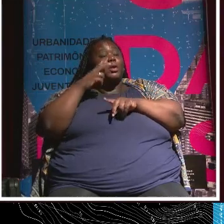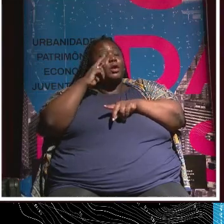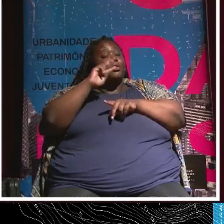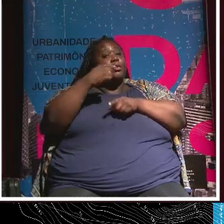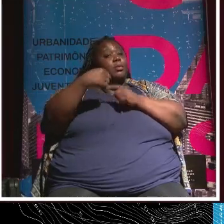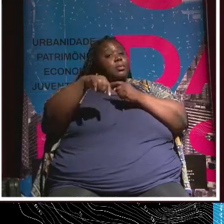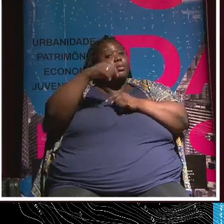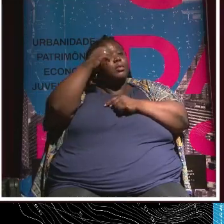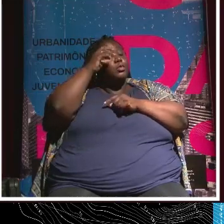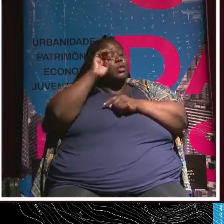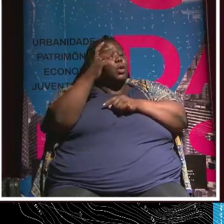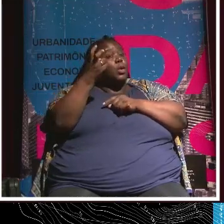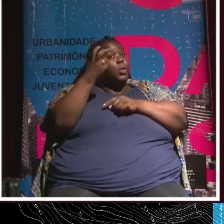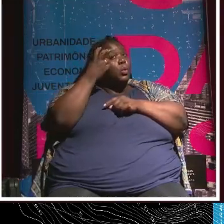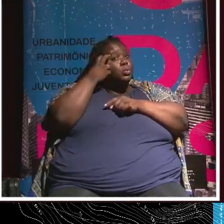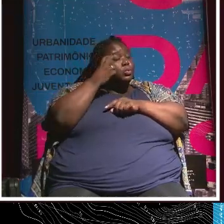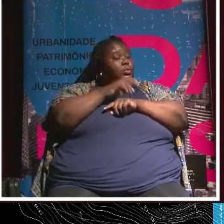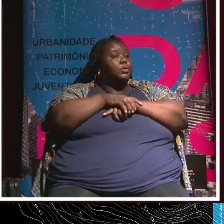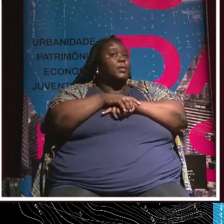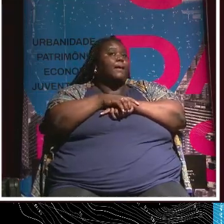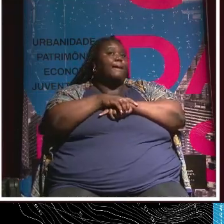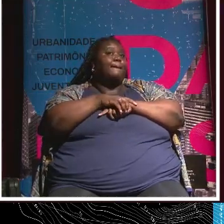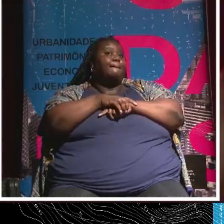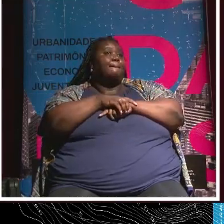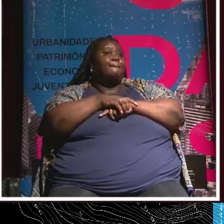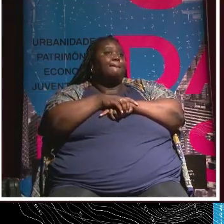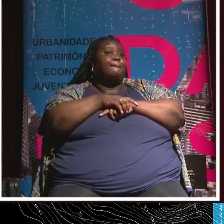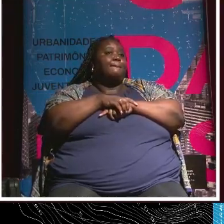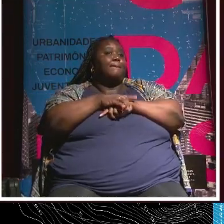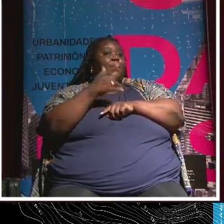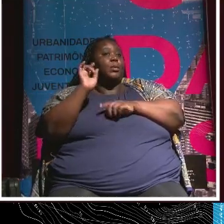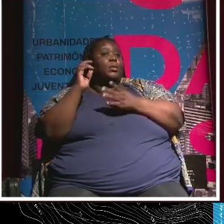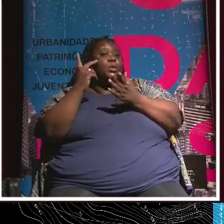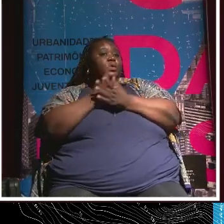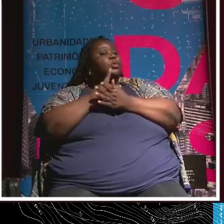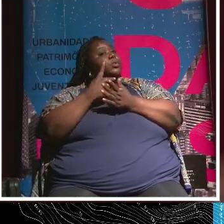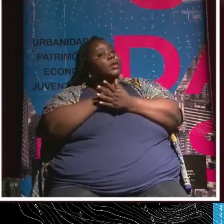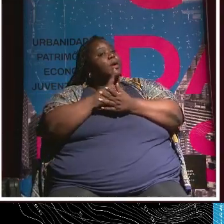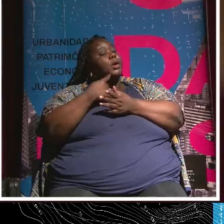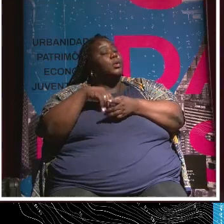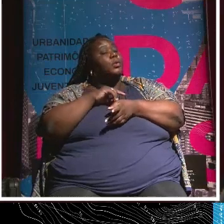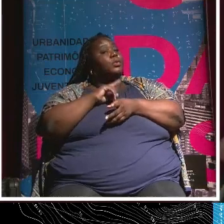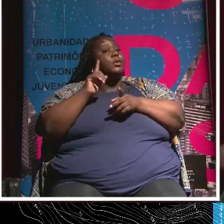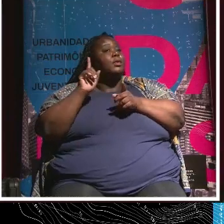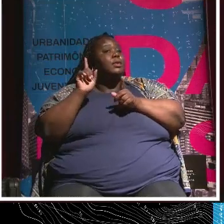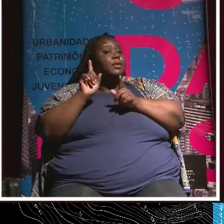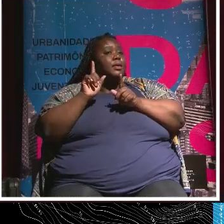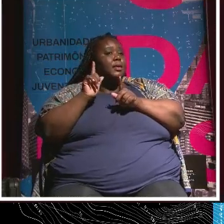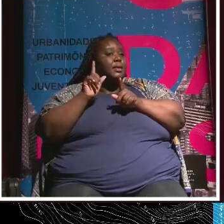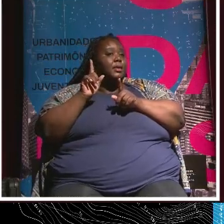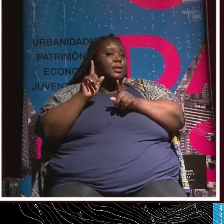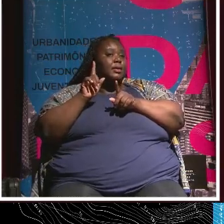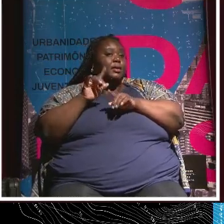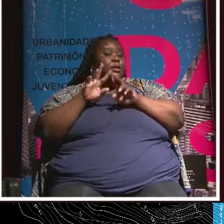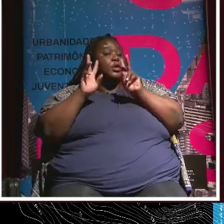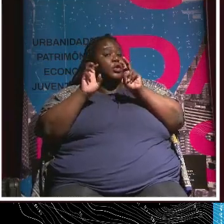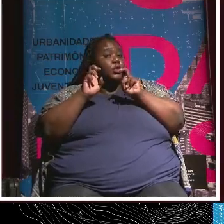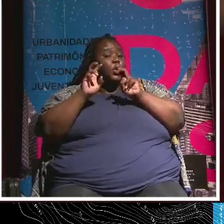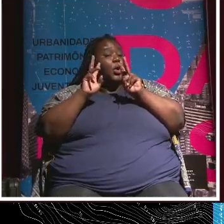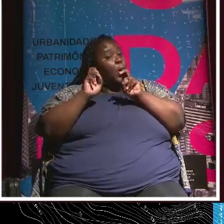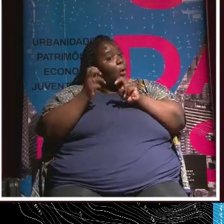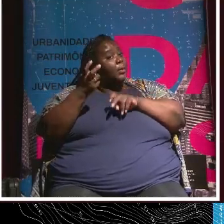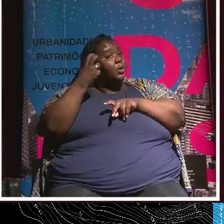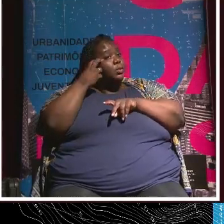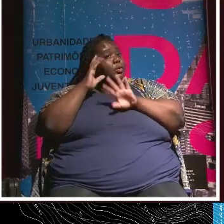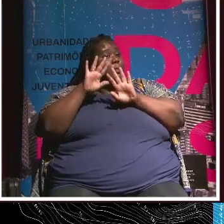pública só pela cultura. É um outro erro que a gente também tem. Apesar do debate ser sobre cultura, nós